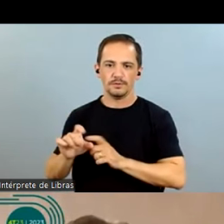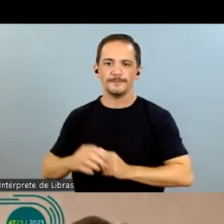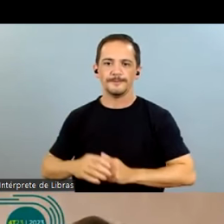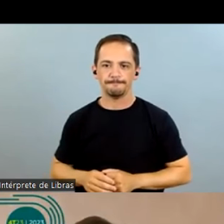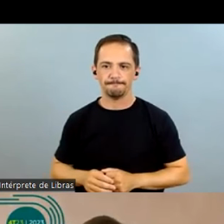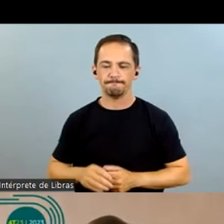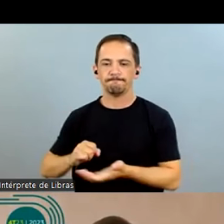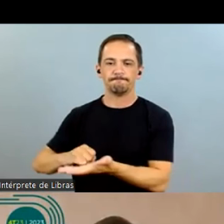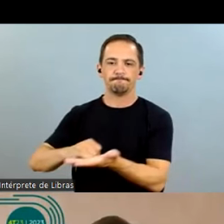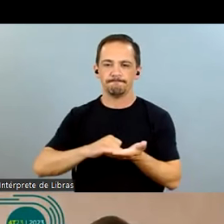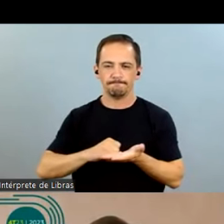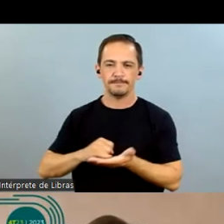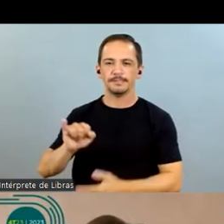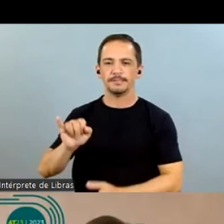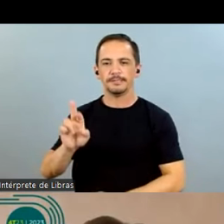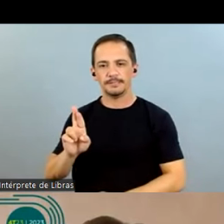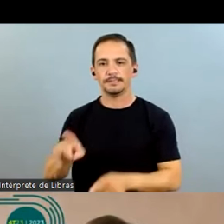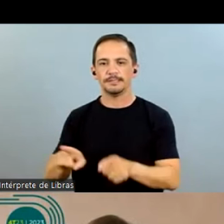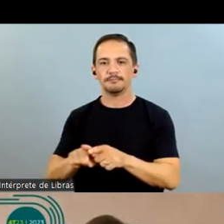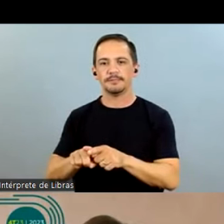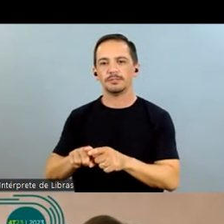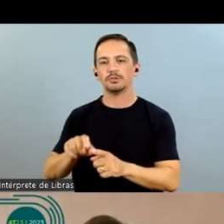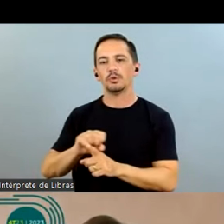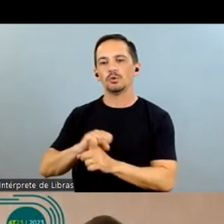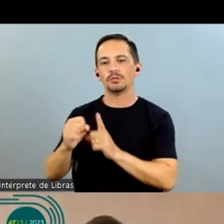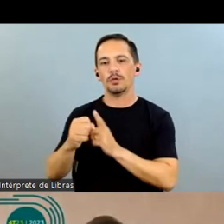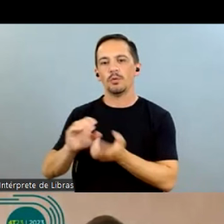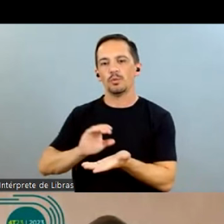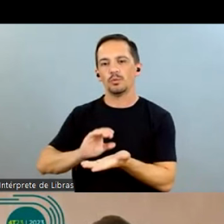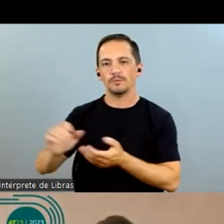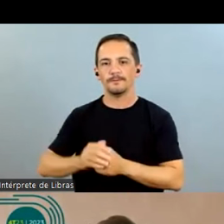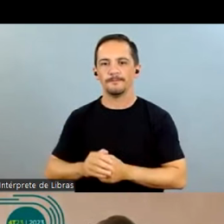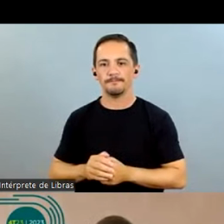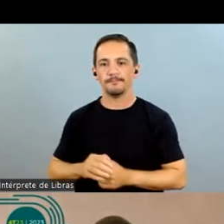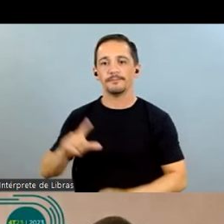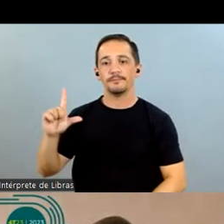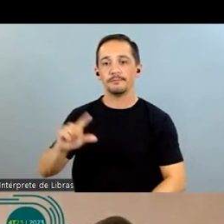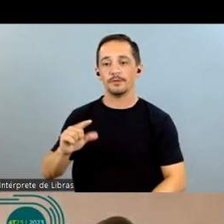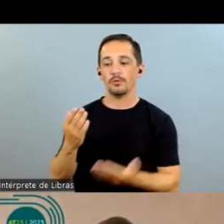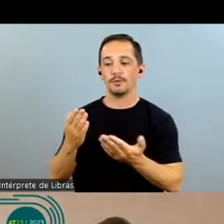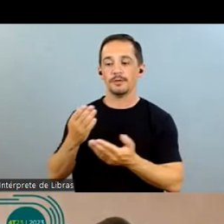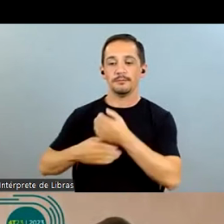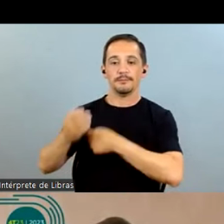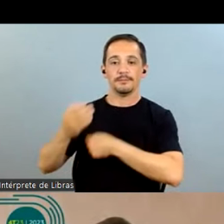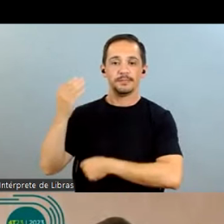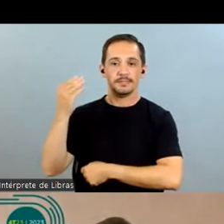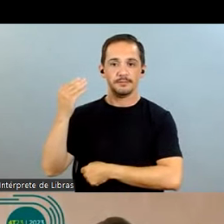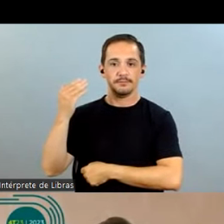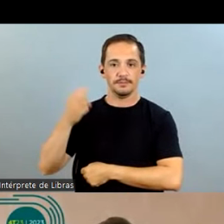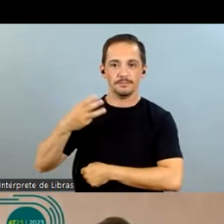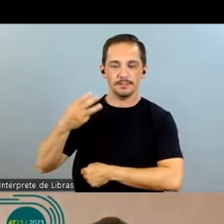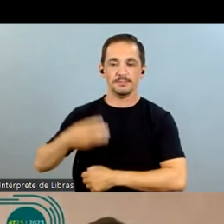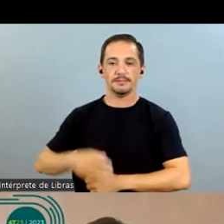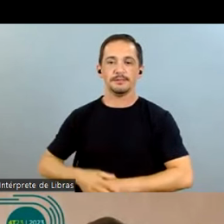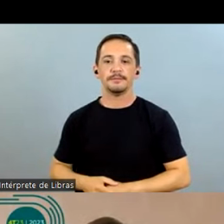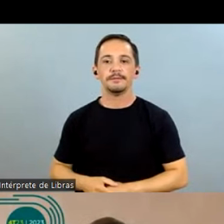contribuição social então uma queda de 2.3% em relação ao terceiro trimestre 6.4 pontos percentuais eh perdão